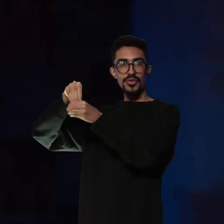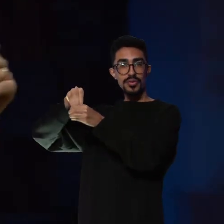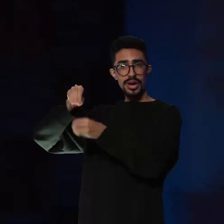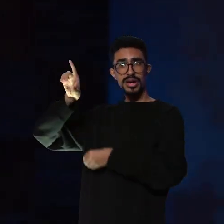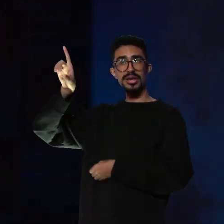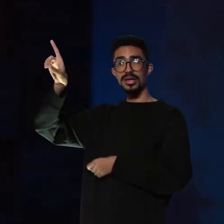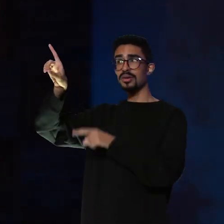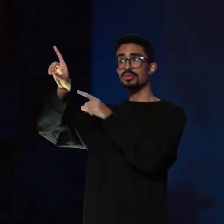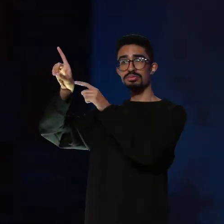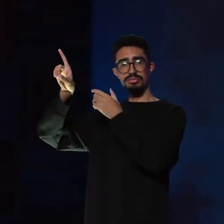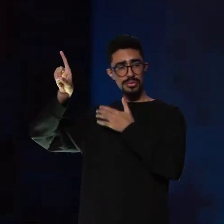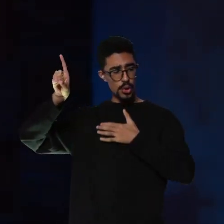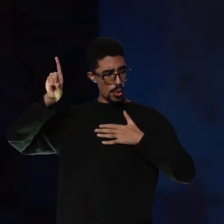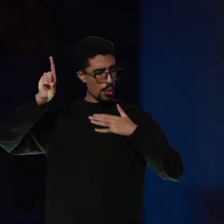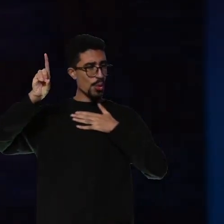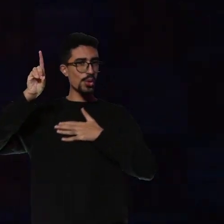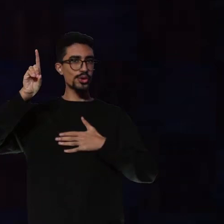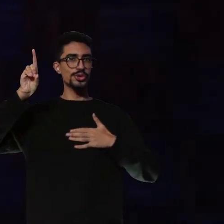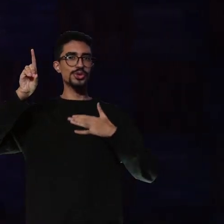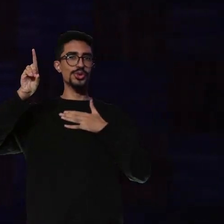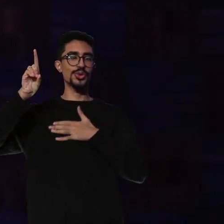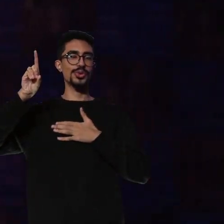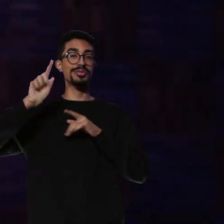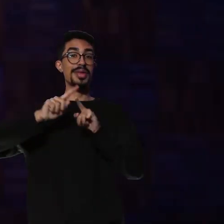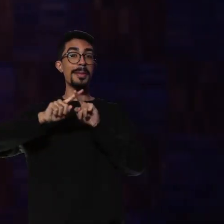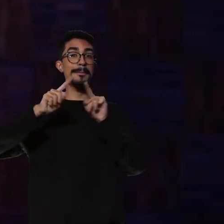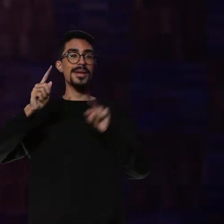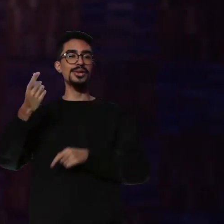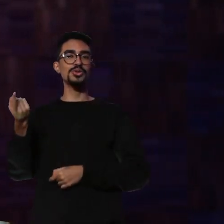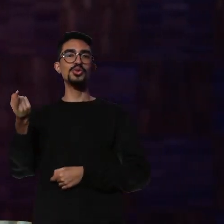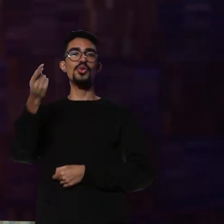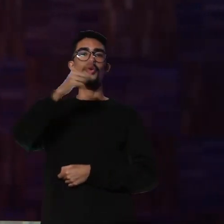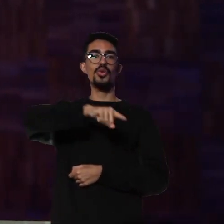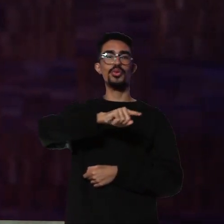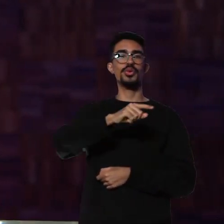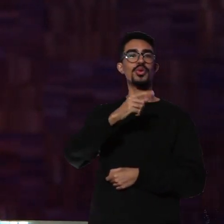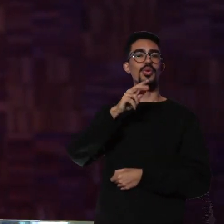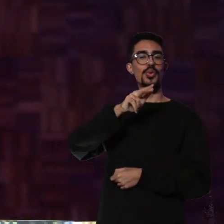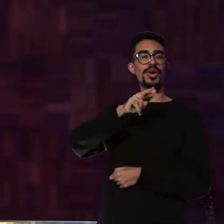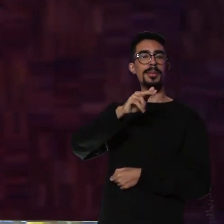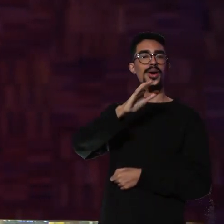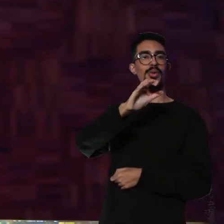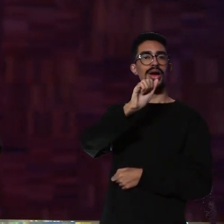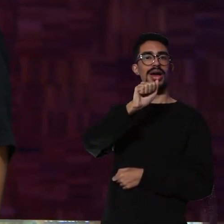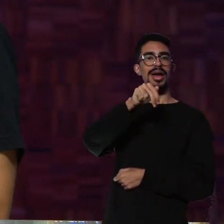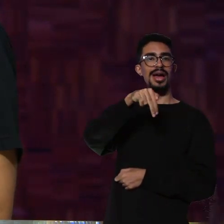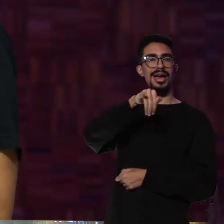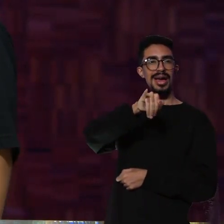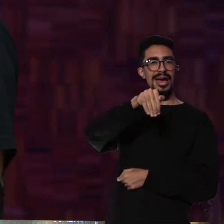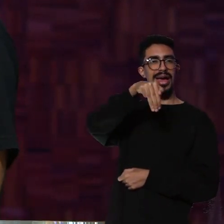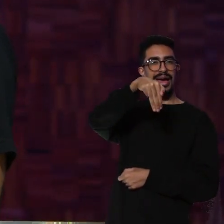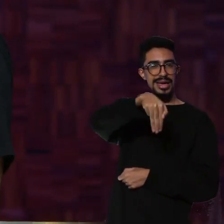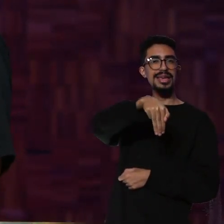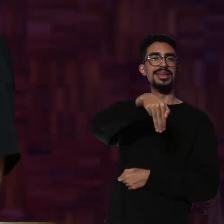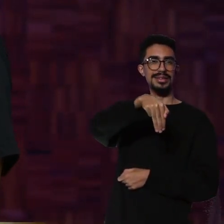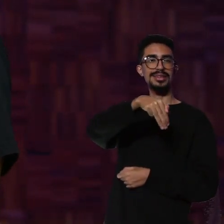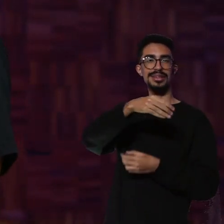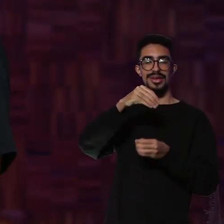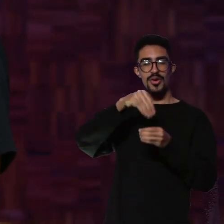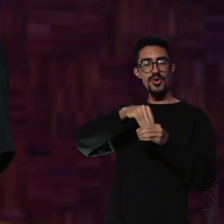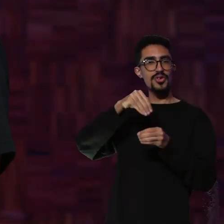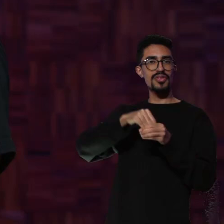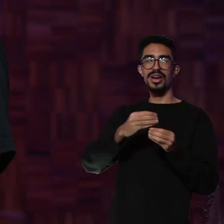não tinha a ver com a oferta. Ele queria ser melhor do que o seu, ou oferecer algo melhor do que o seu irmão. Mas isso não estava na capacidade dele,